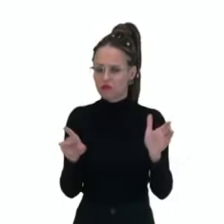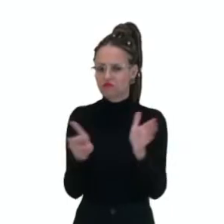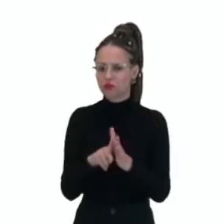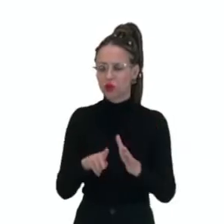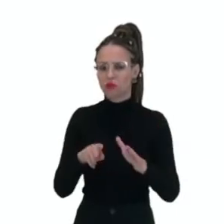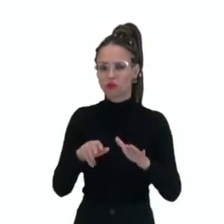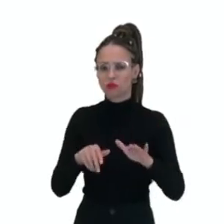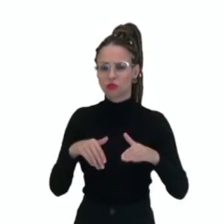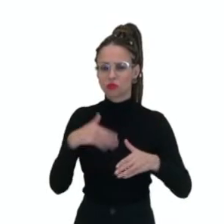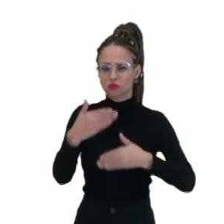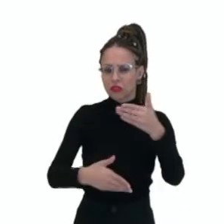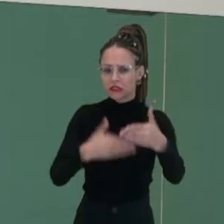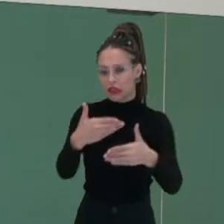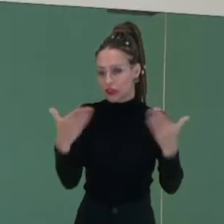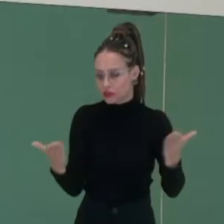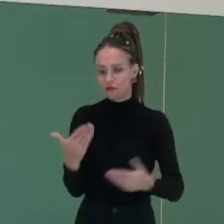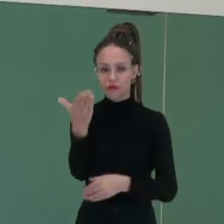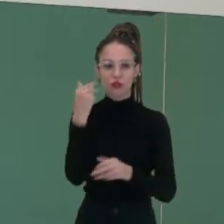eu. Vamos para frente?